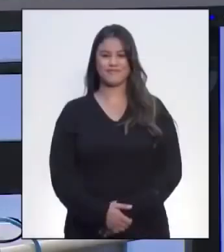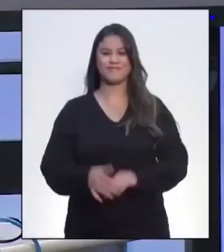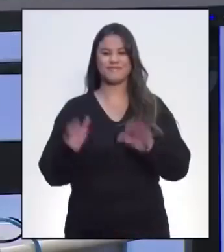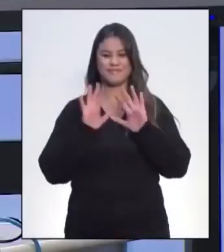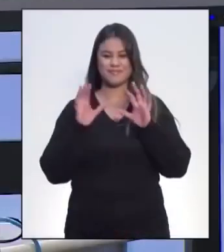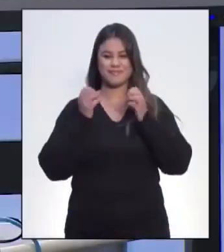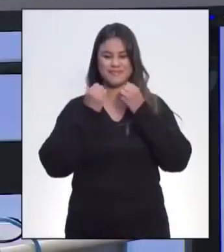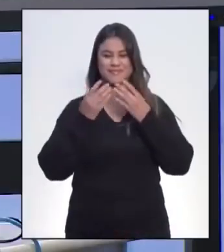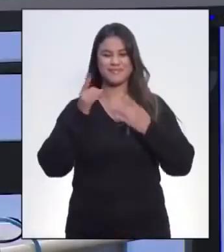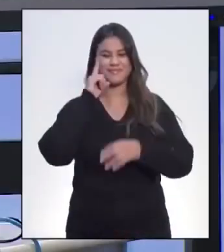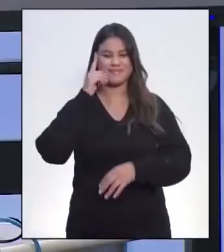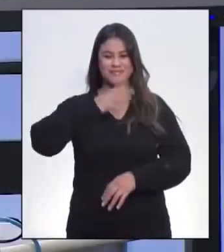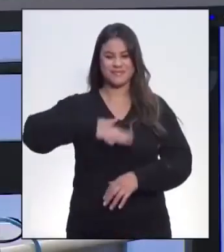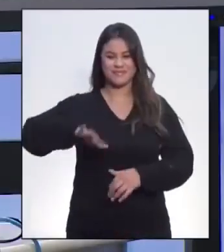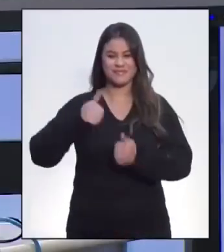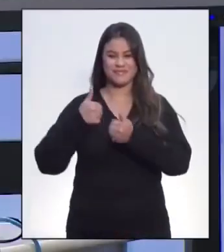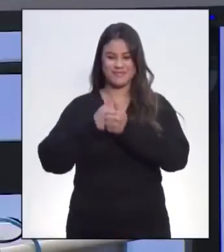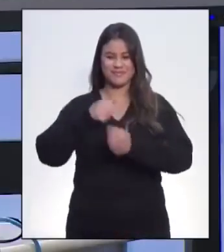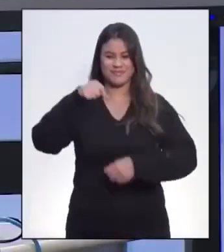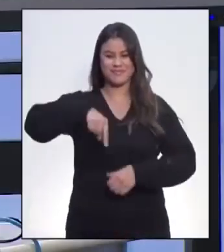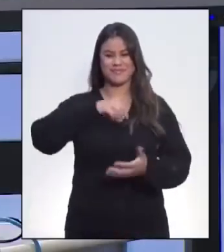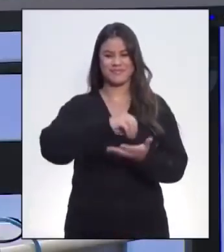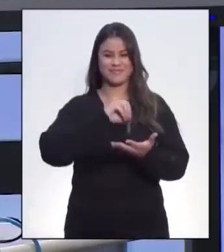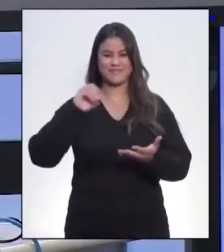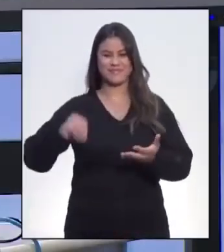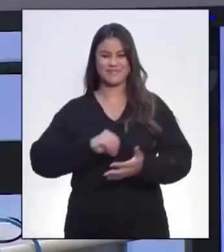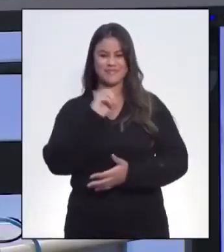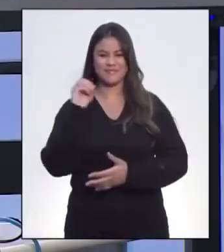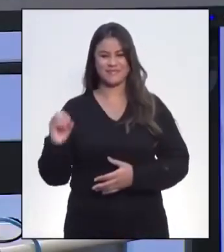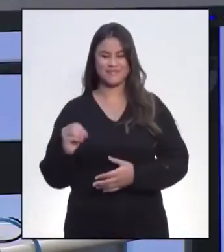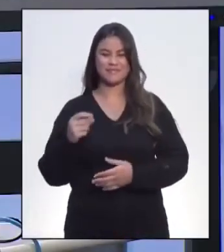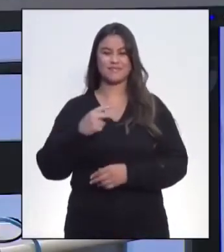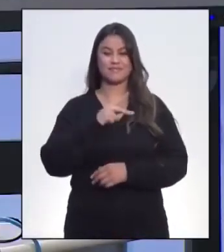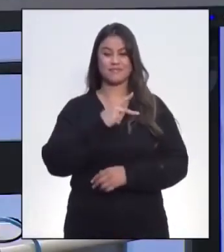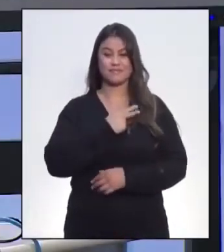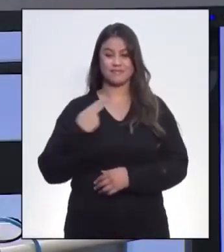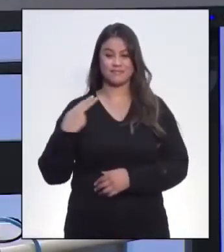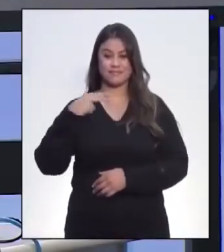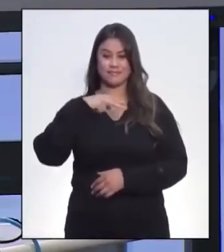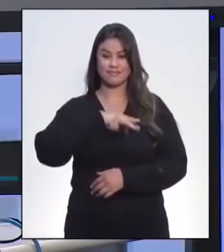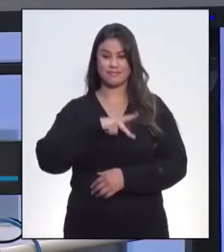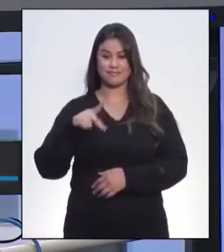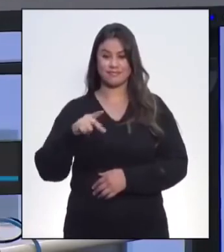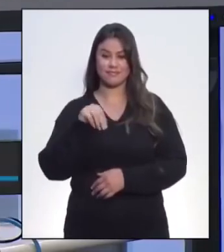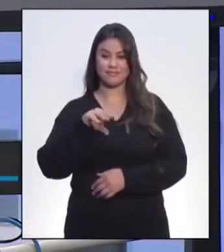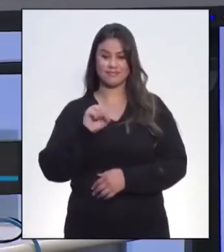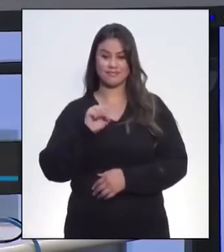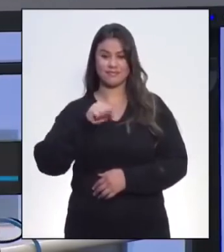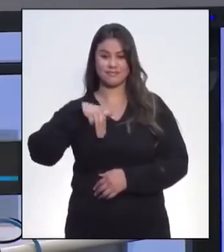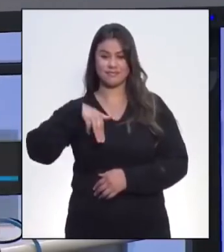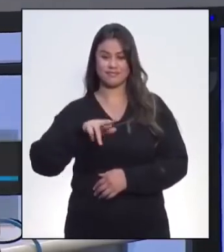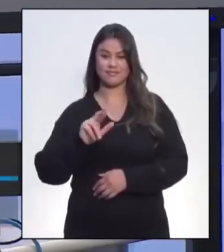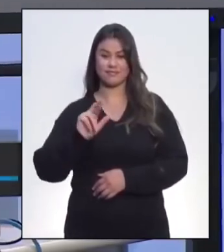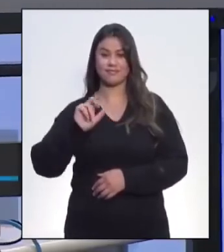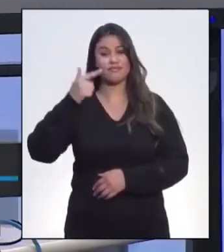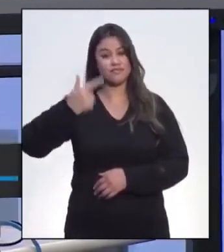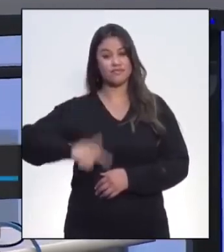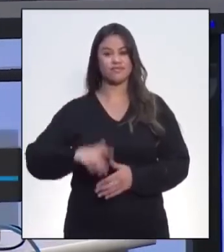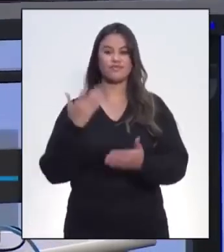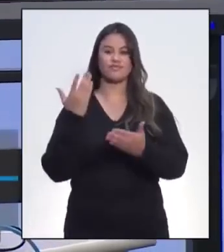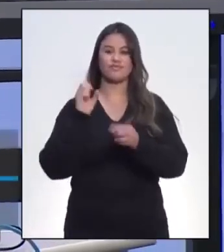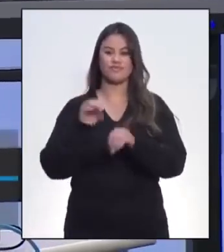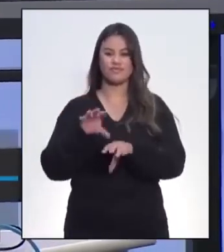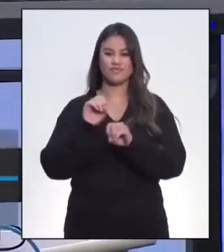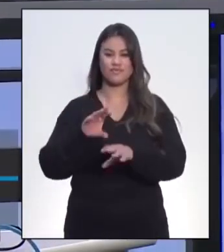Muito bom dia a você que nos acompanha aqui pelo Centro de Mídias da Educação de São Paulo. Eu sou o professor Osmar e vou conduzir mais uma aula de matemática aqui para o